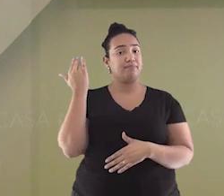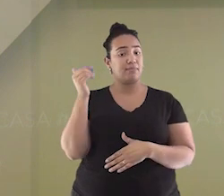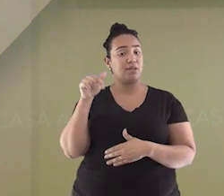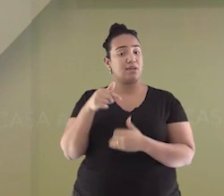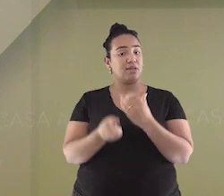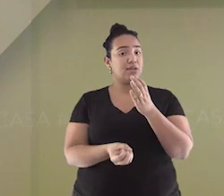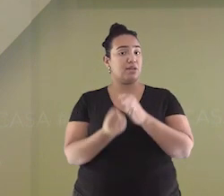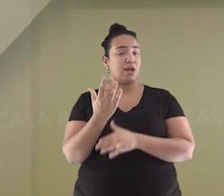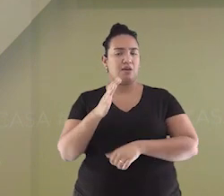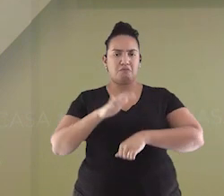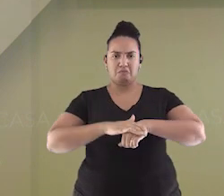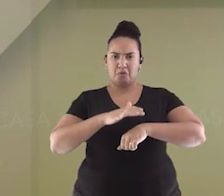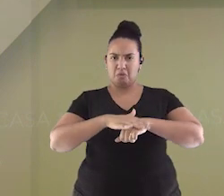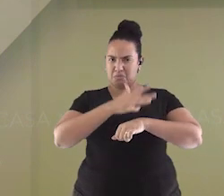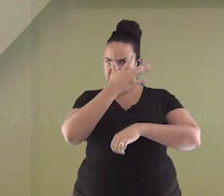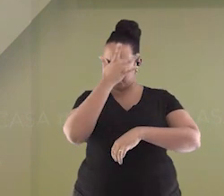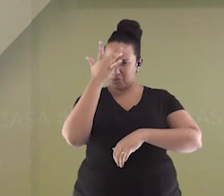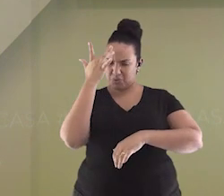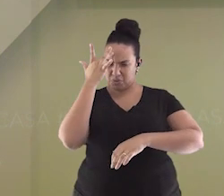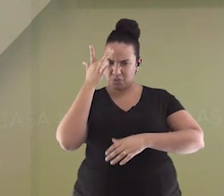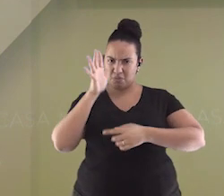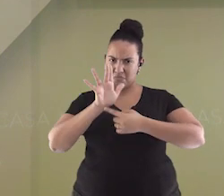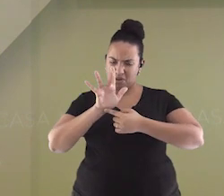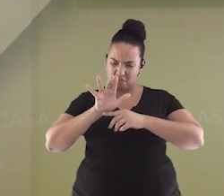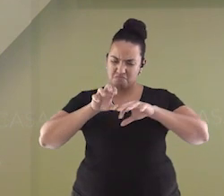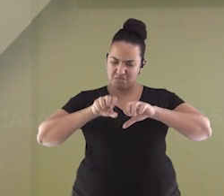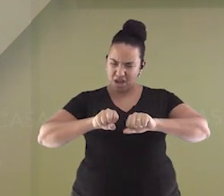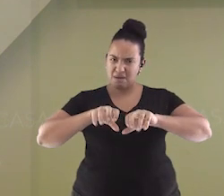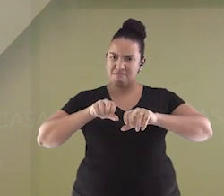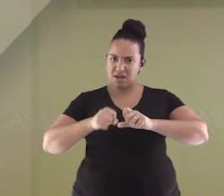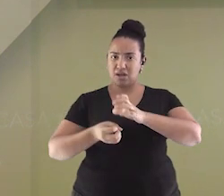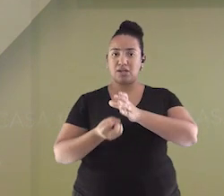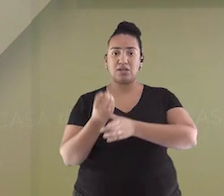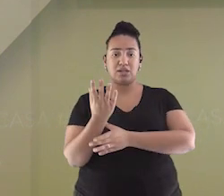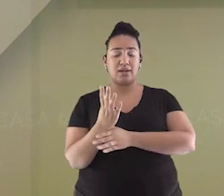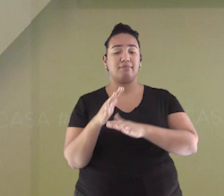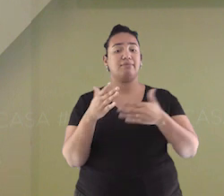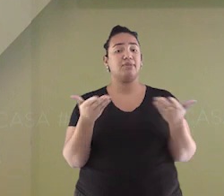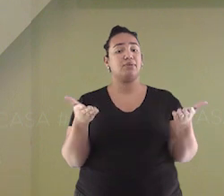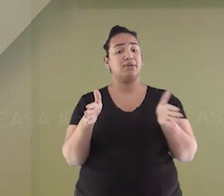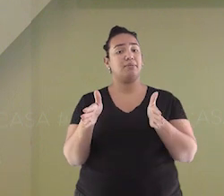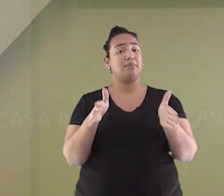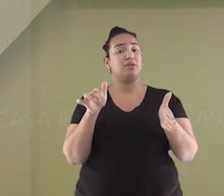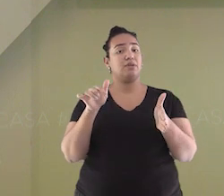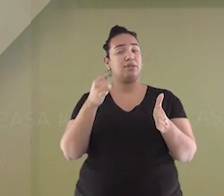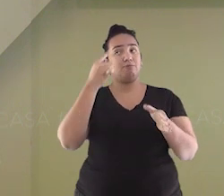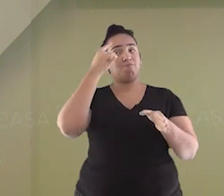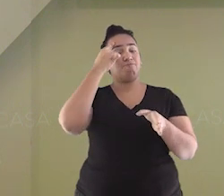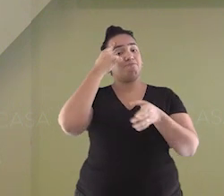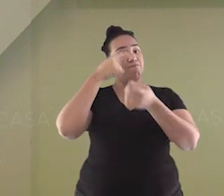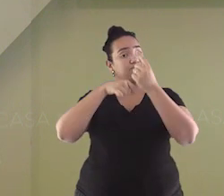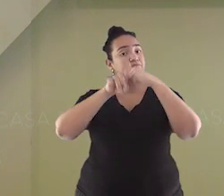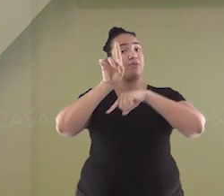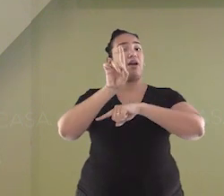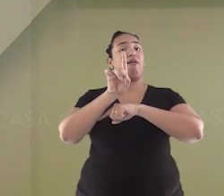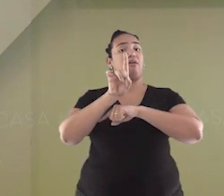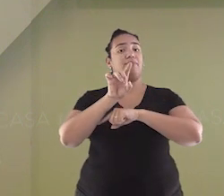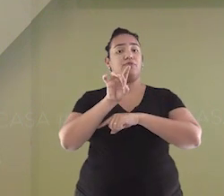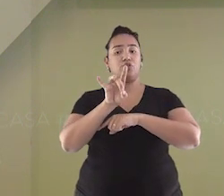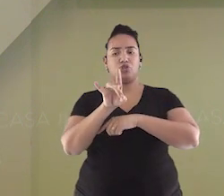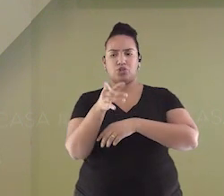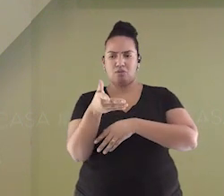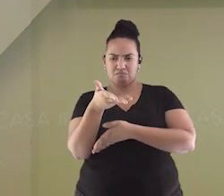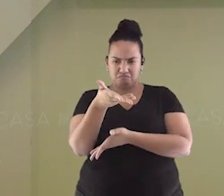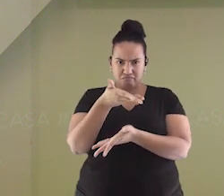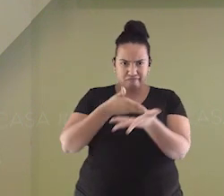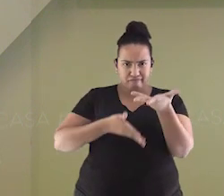fabricadas em processos manuais e muito rudimentares. E é nesse período que existe uma mudança de pensamento, saída de uma ideia